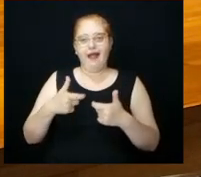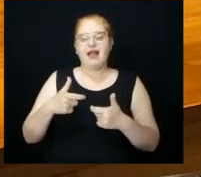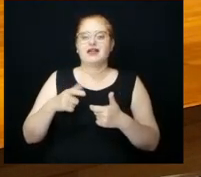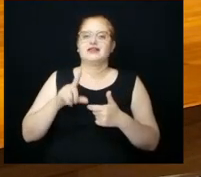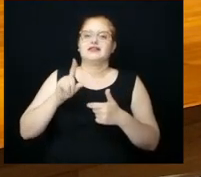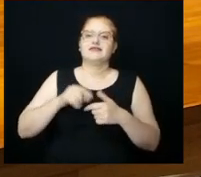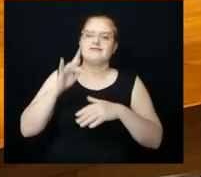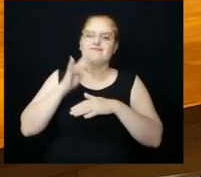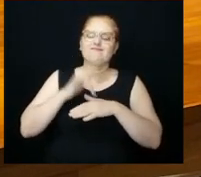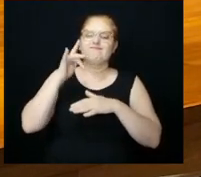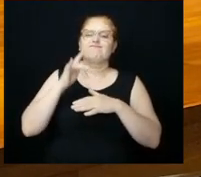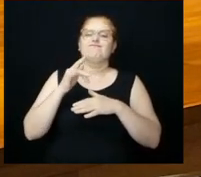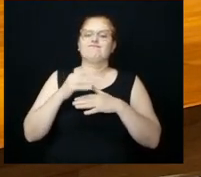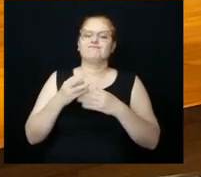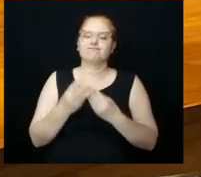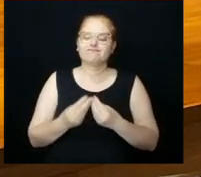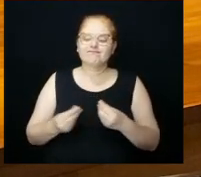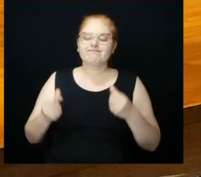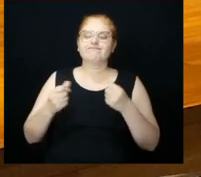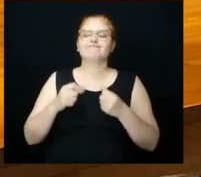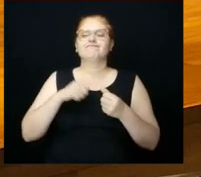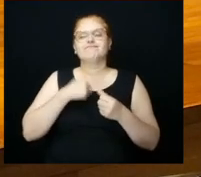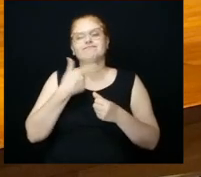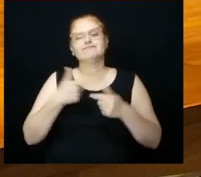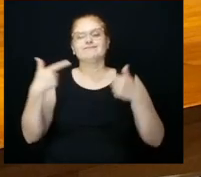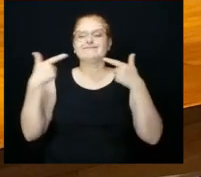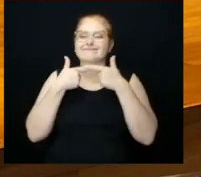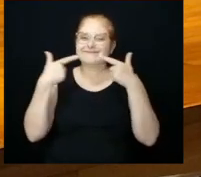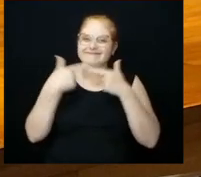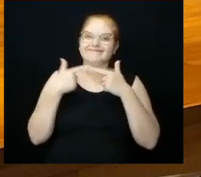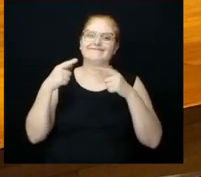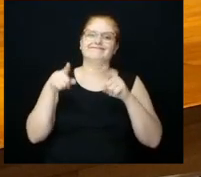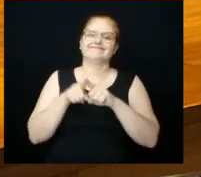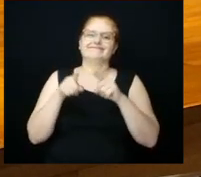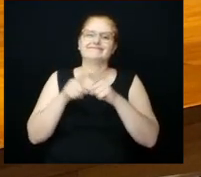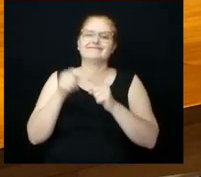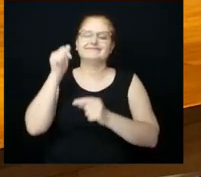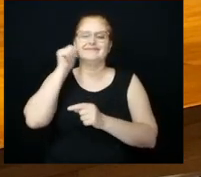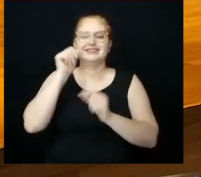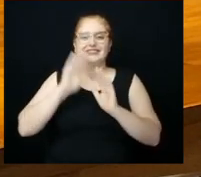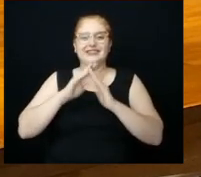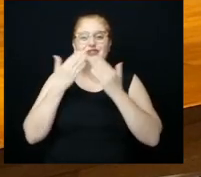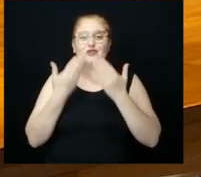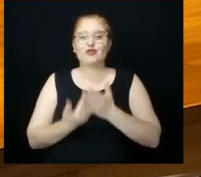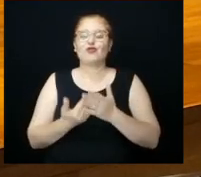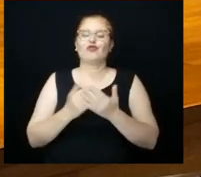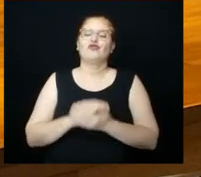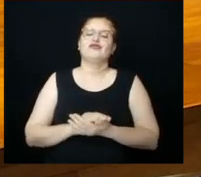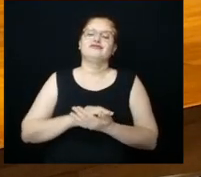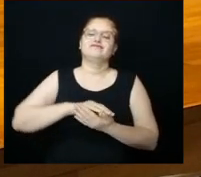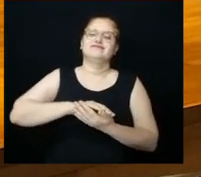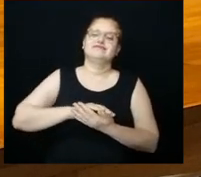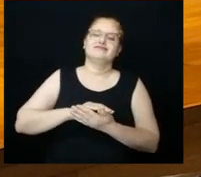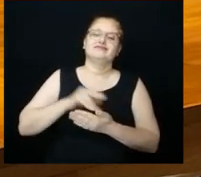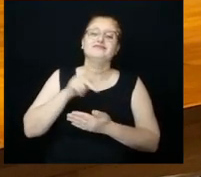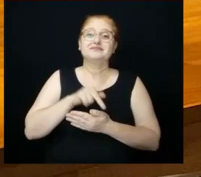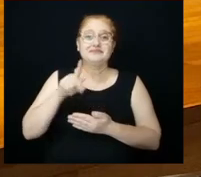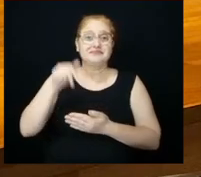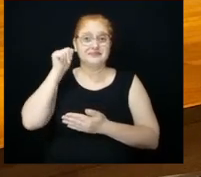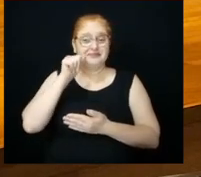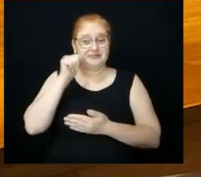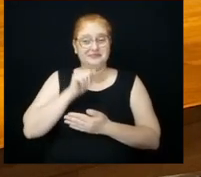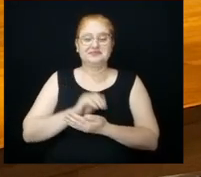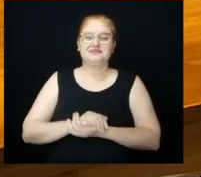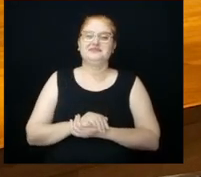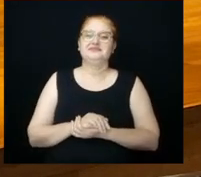é bem tocante. Tem outros que são mais engraçadinhos, assim, a menina da escola, enfim, a professora que